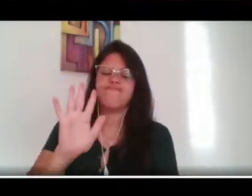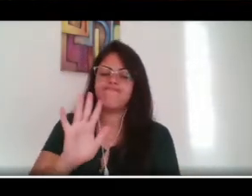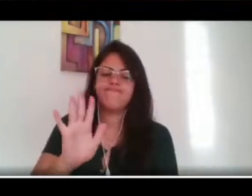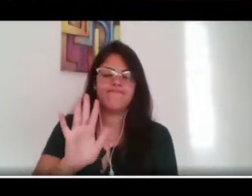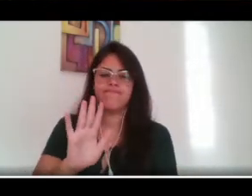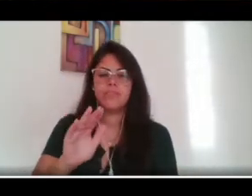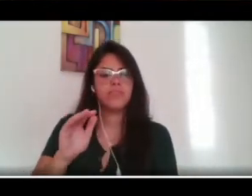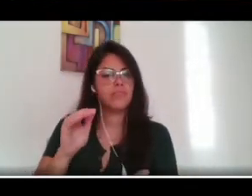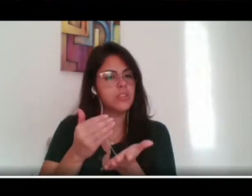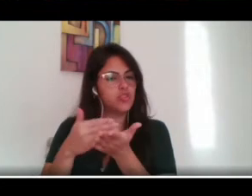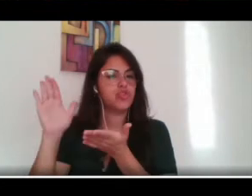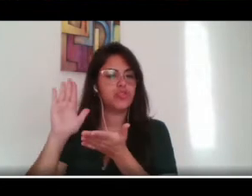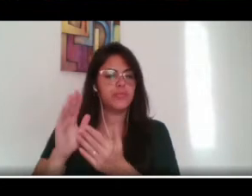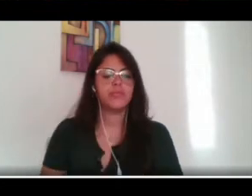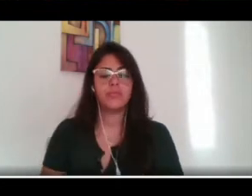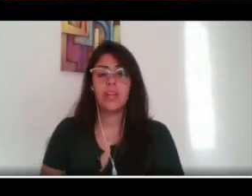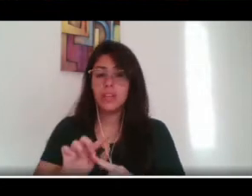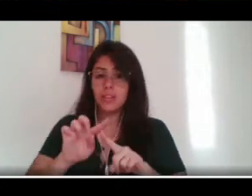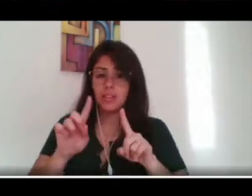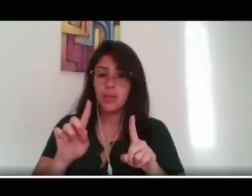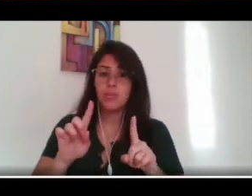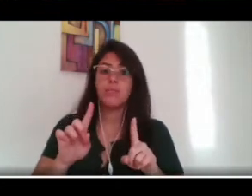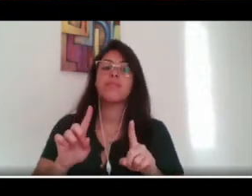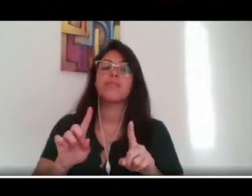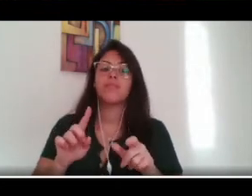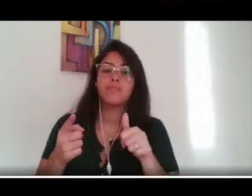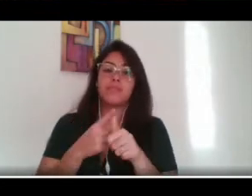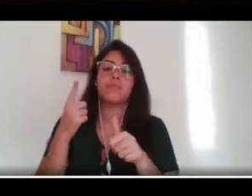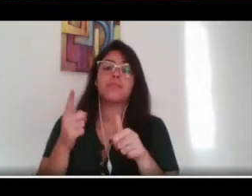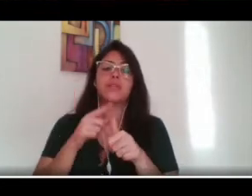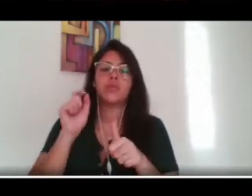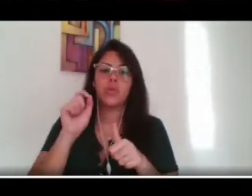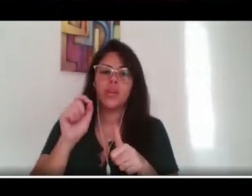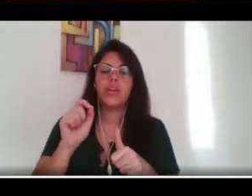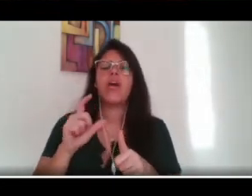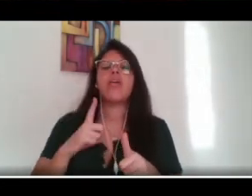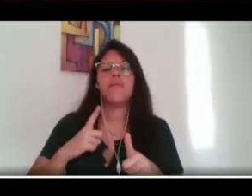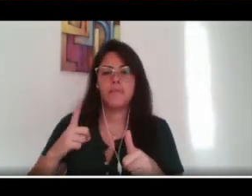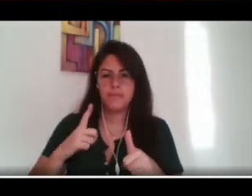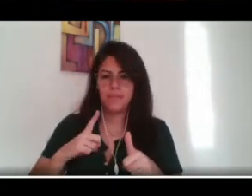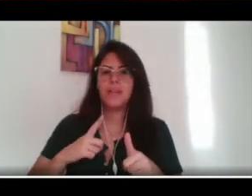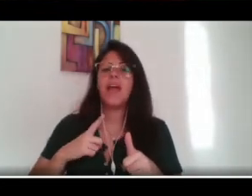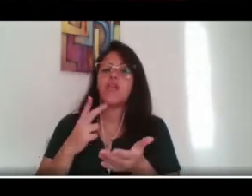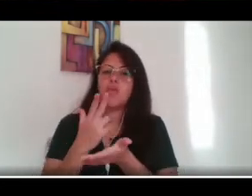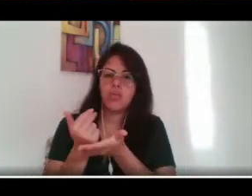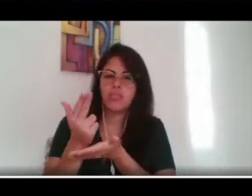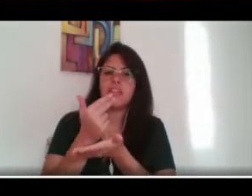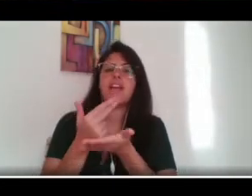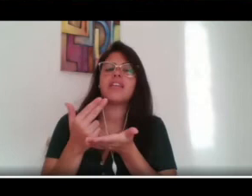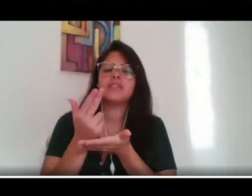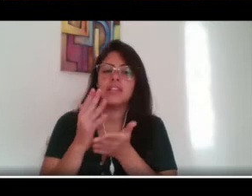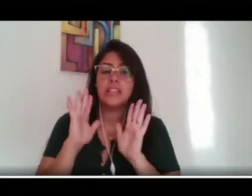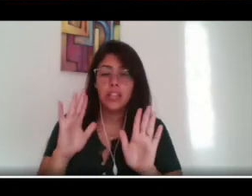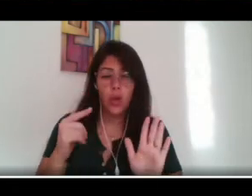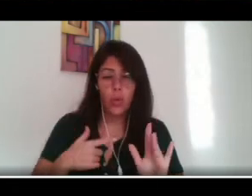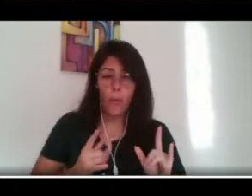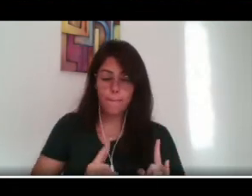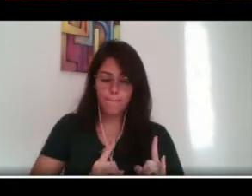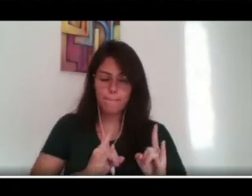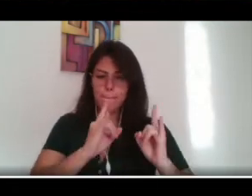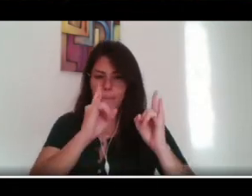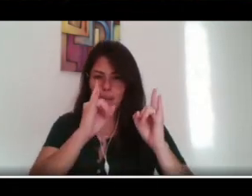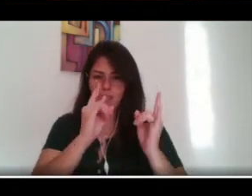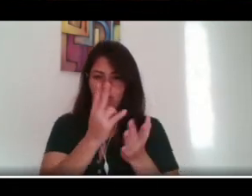O meu esquema é o alto do edifício. Aí eu já vou fazer o meu sistema de coordenadas, né? O meu sistema